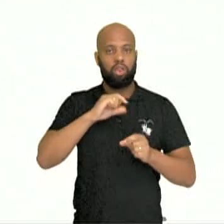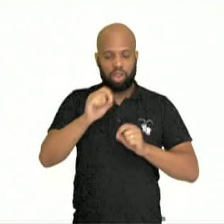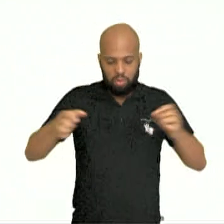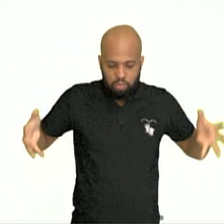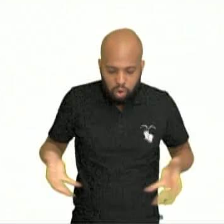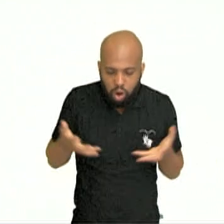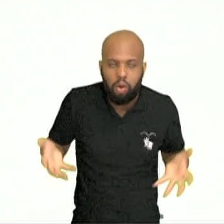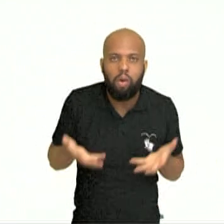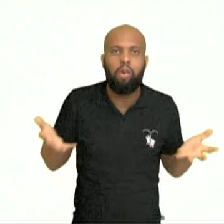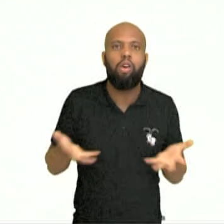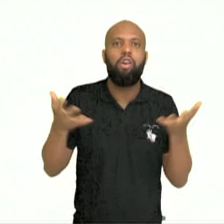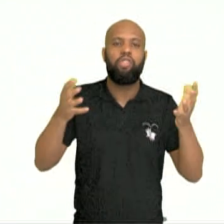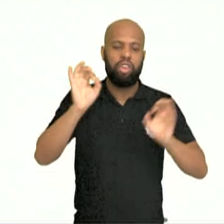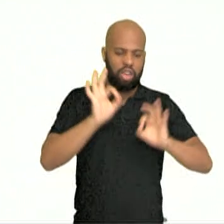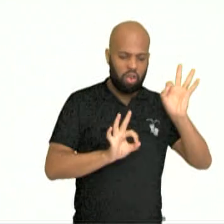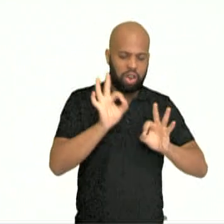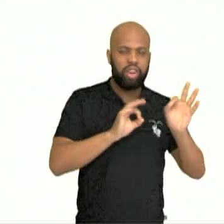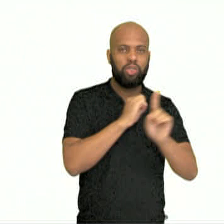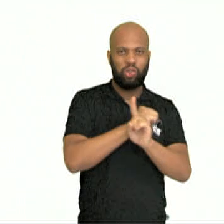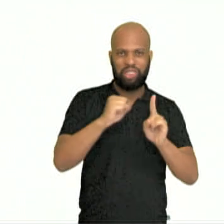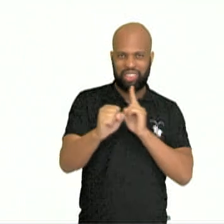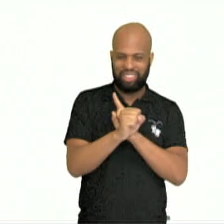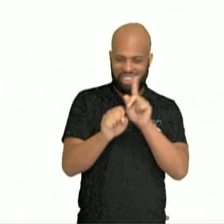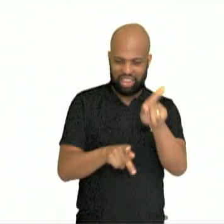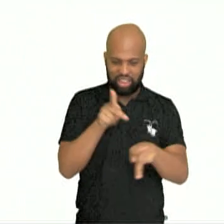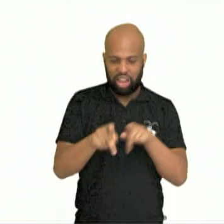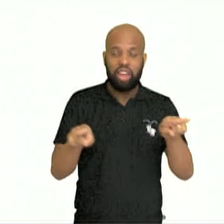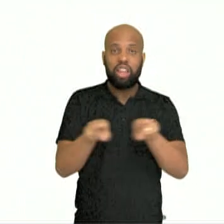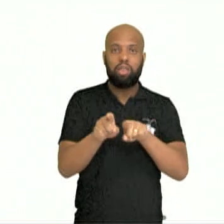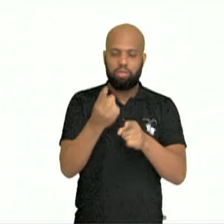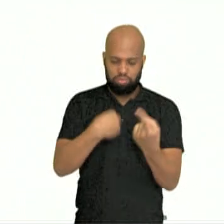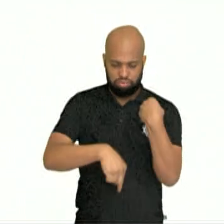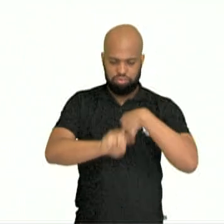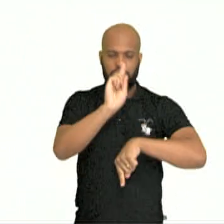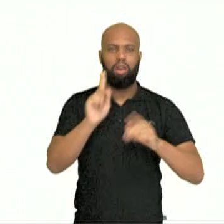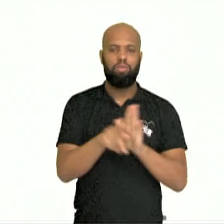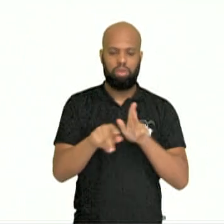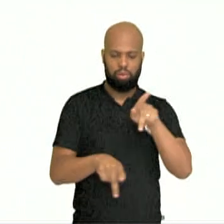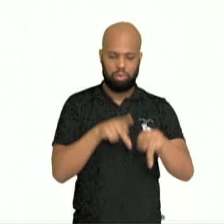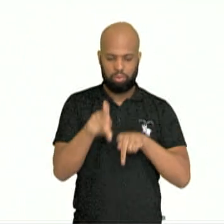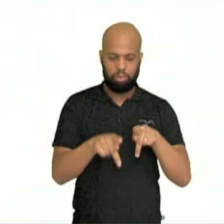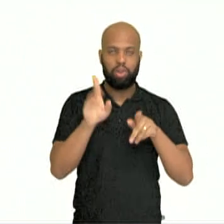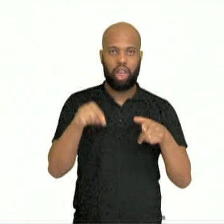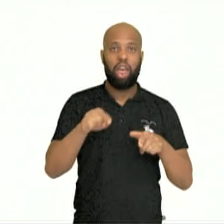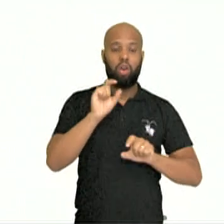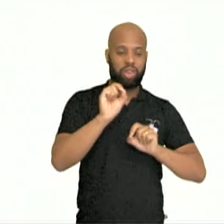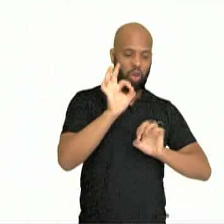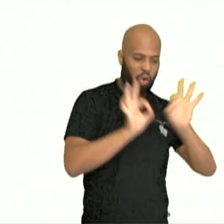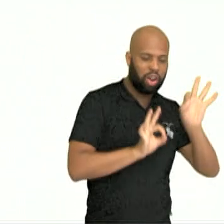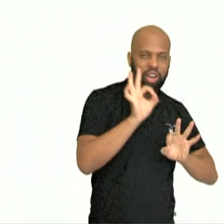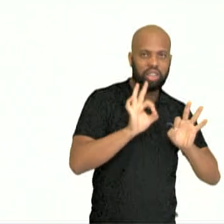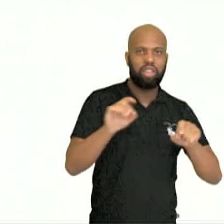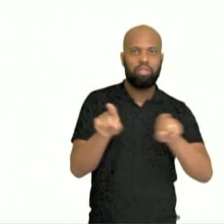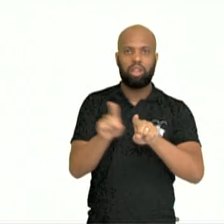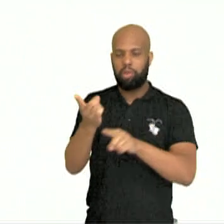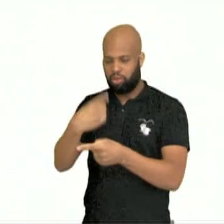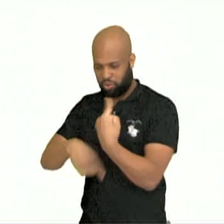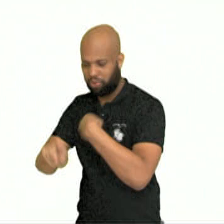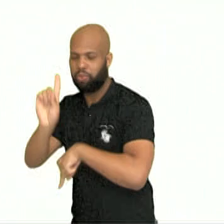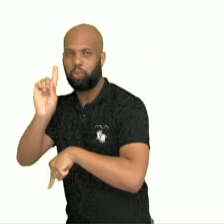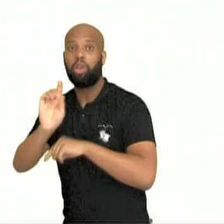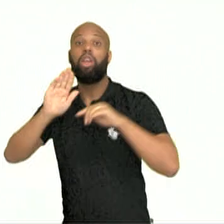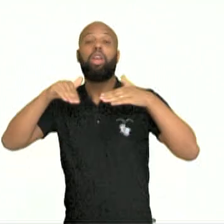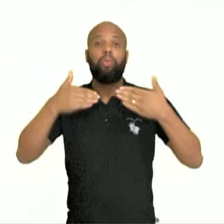Promover a ordem social e o progresso da civilização. Né? Ordem e progresso. Acho que bacana isso. Então,